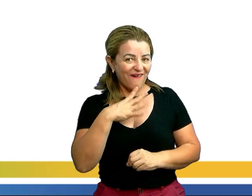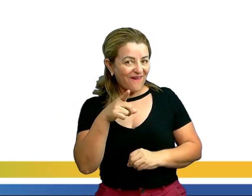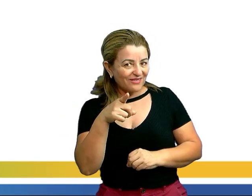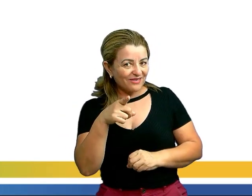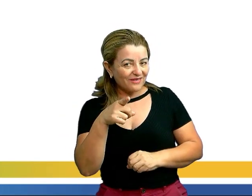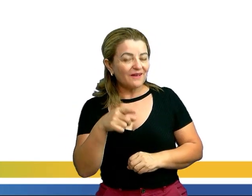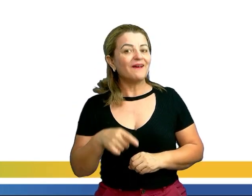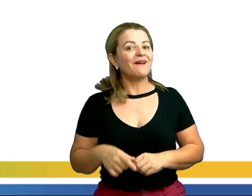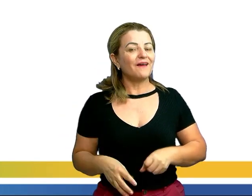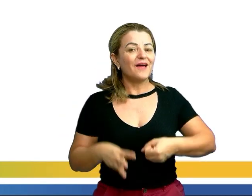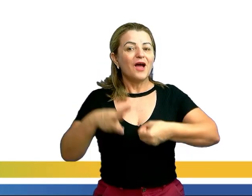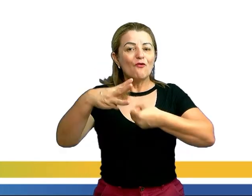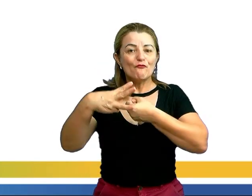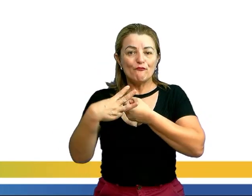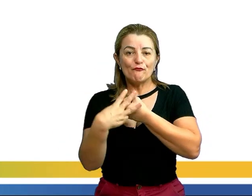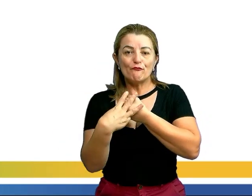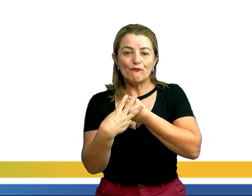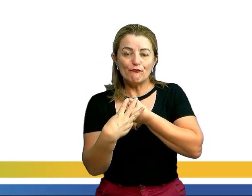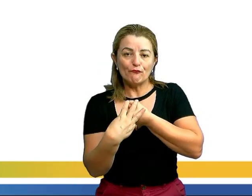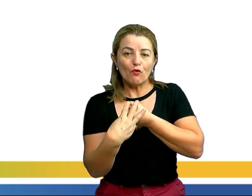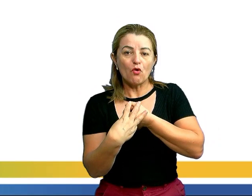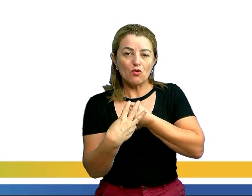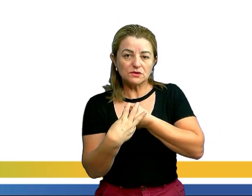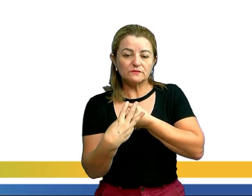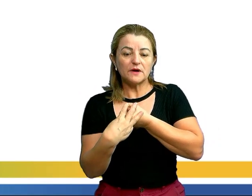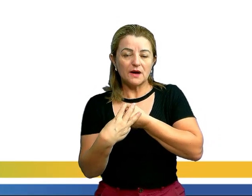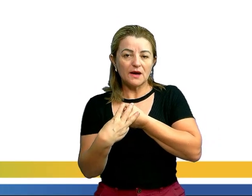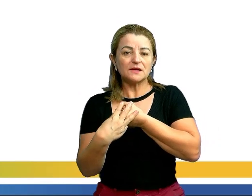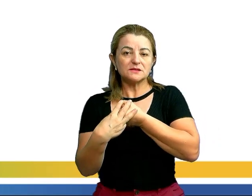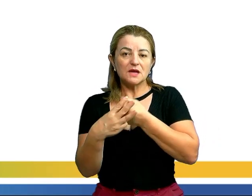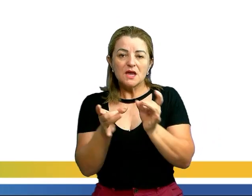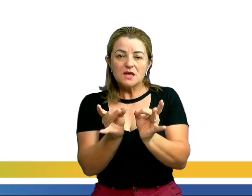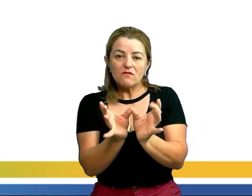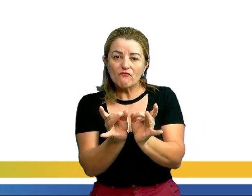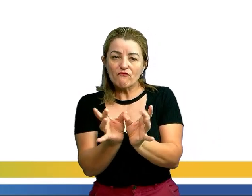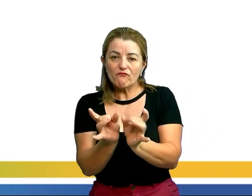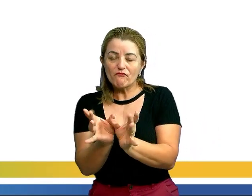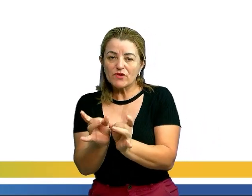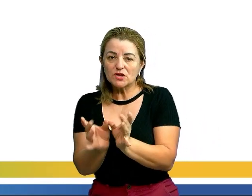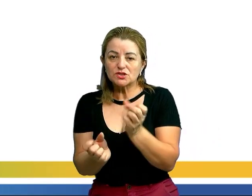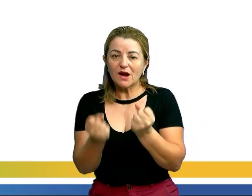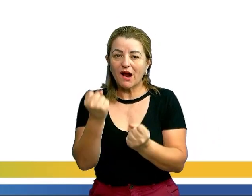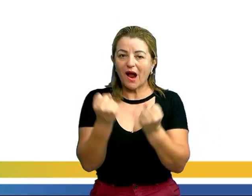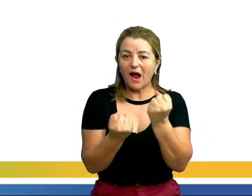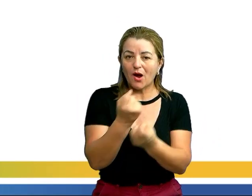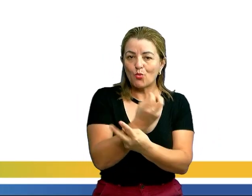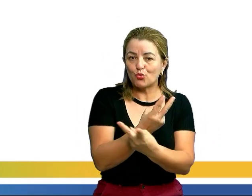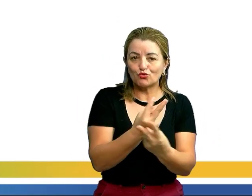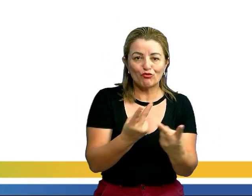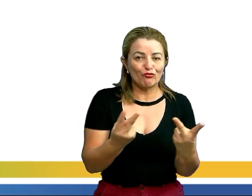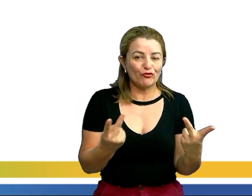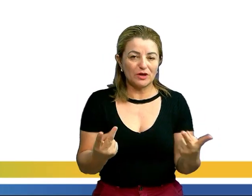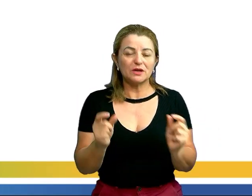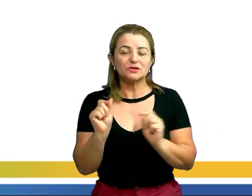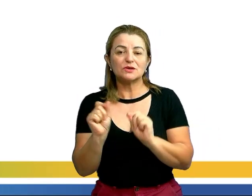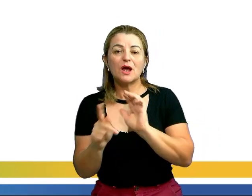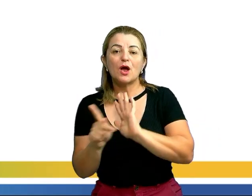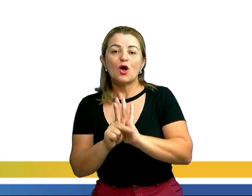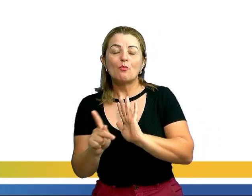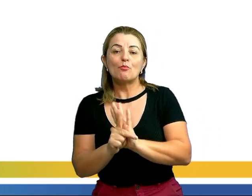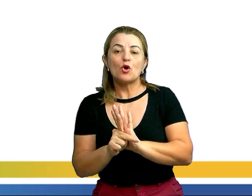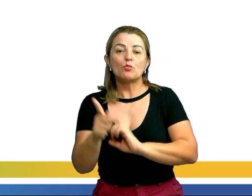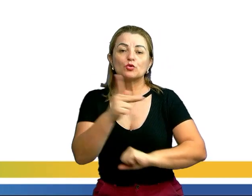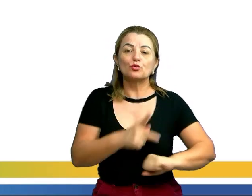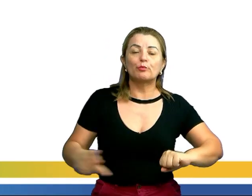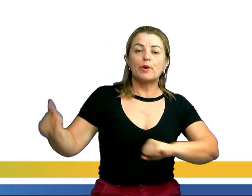Os nossos carros, né? Conhecido como uma concessionária internacional, né? Alemã, né? Que